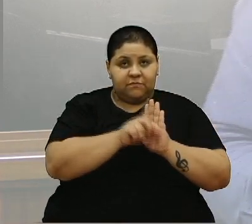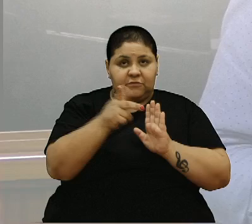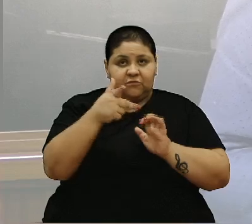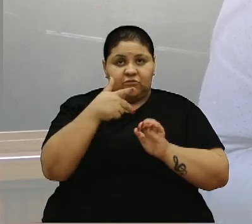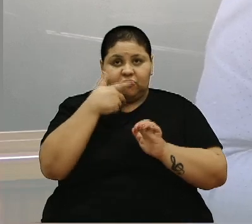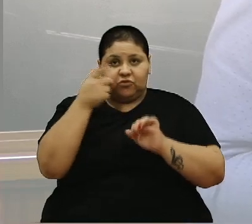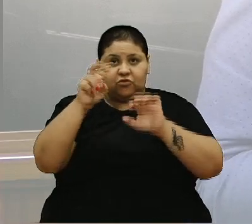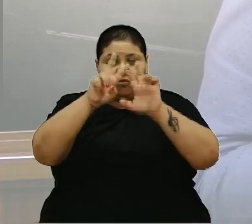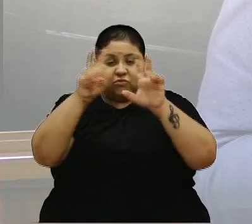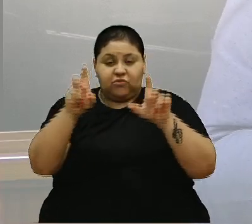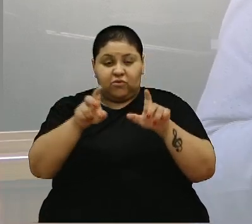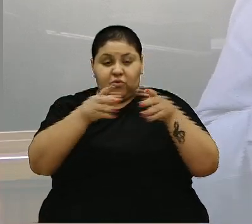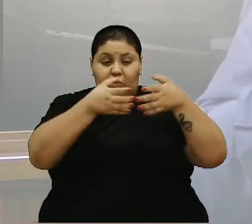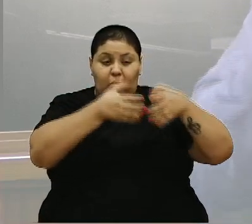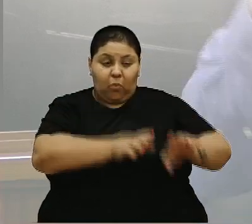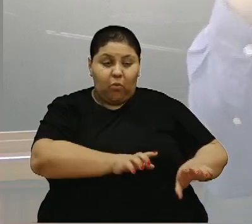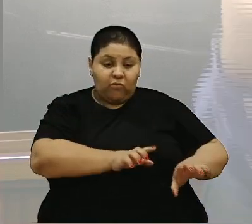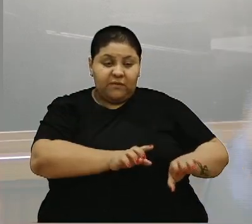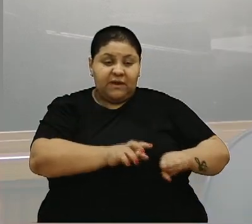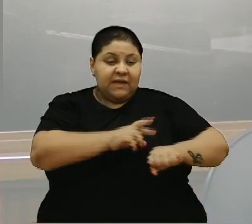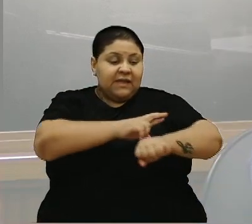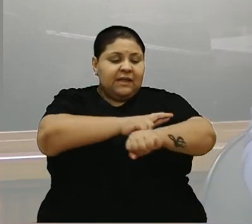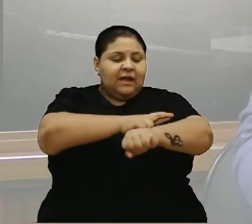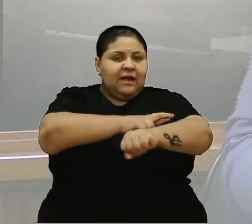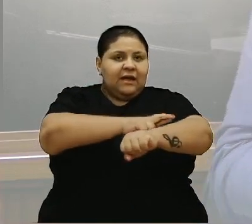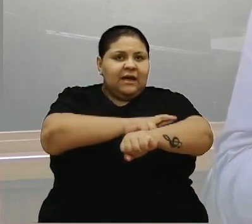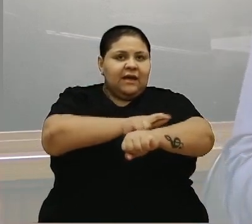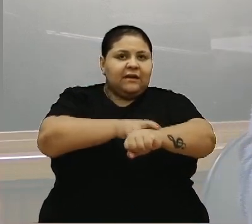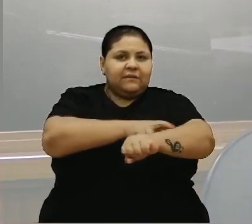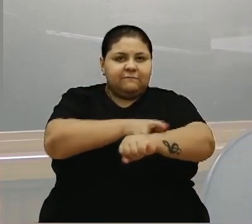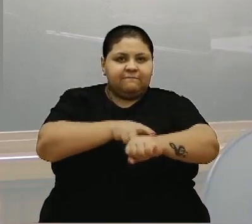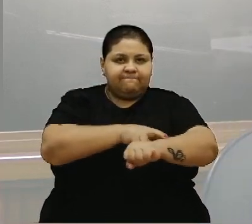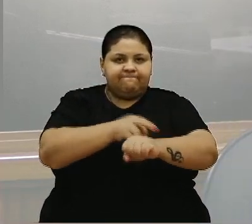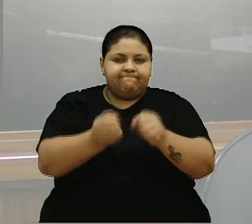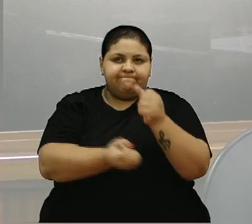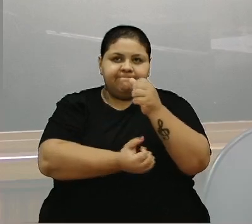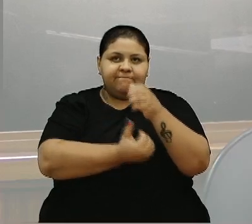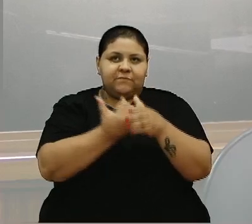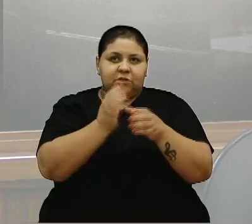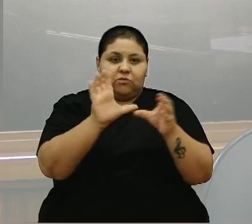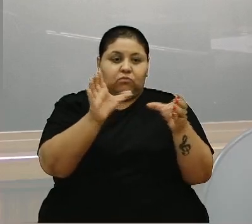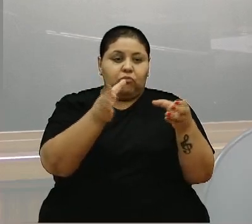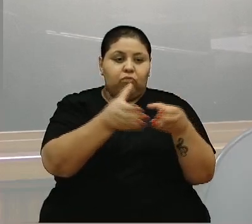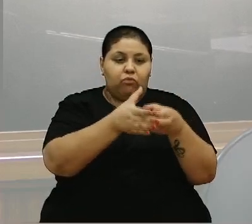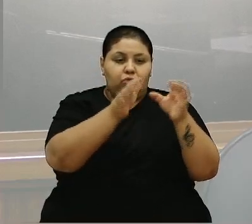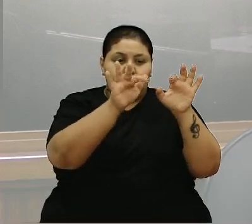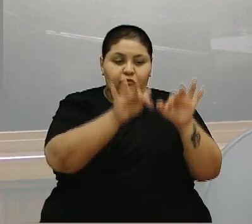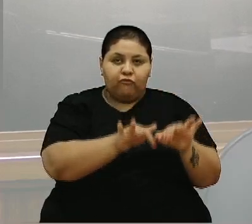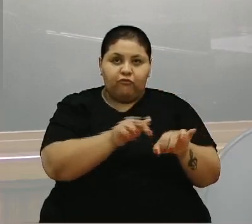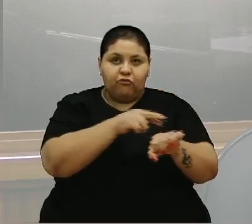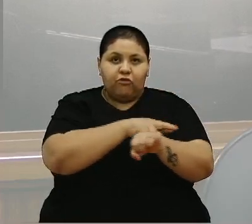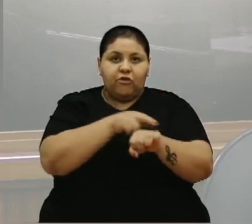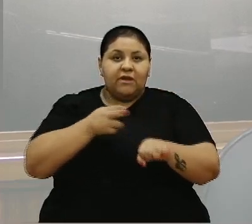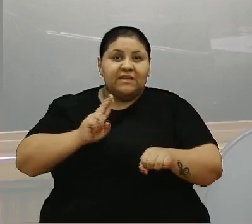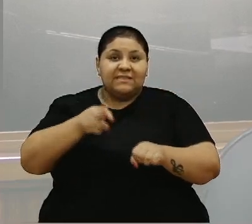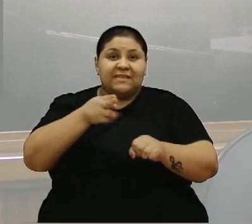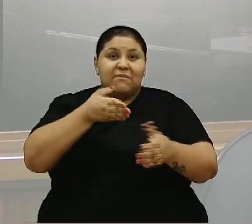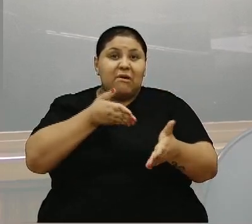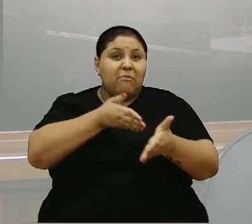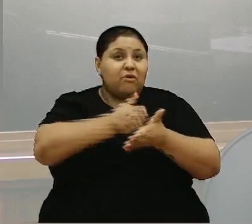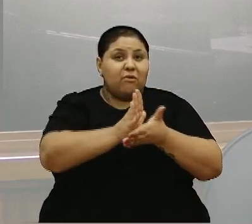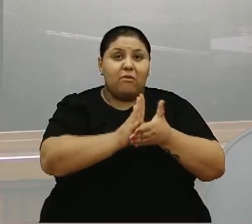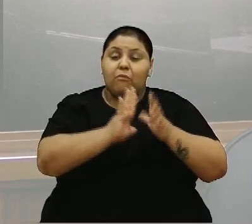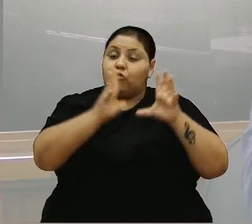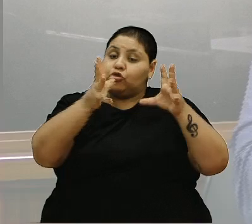tema do antirracismo, quando nós criamos a Frente Parlamentar de Combate às Intolerâncias, nós sempre aprovamos por unanimidade